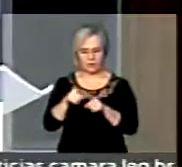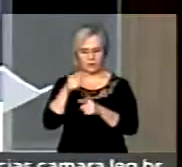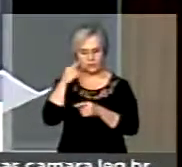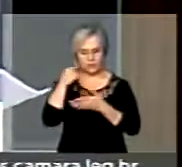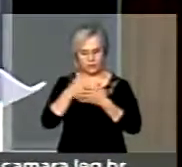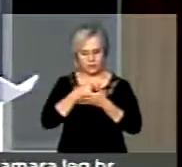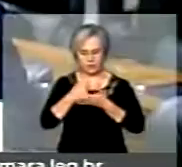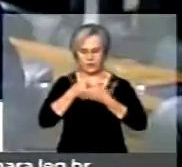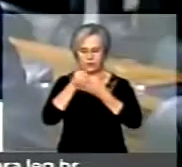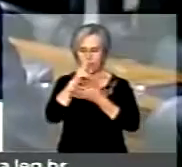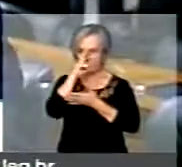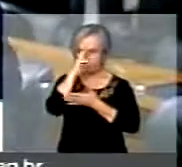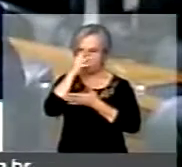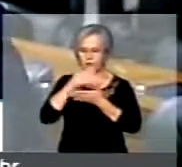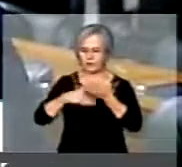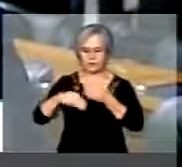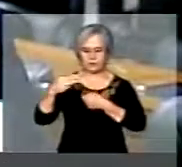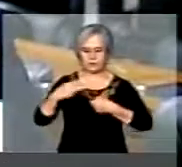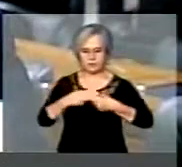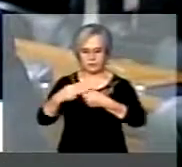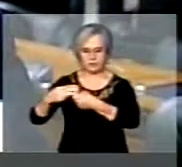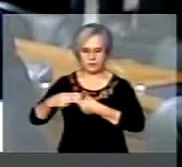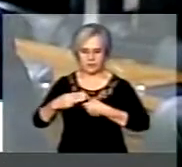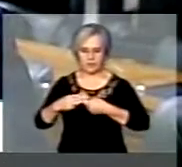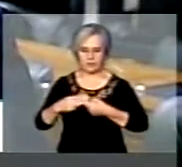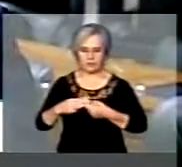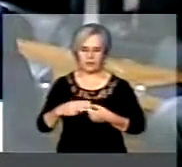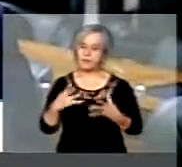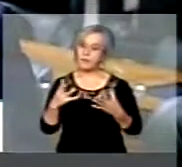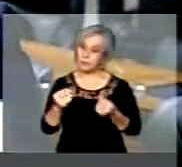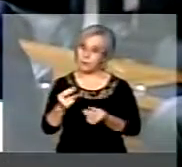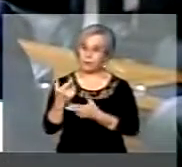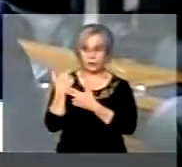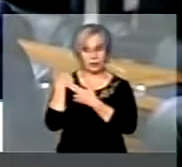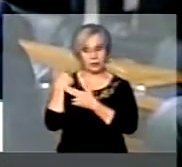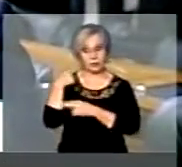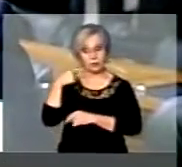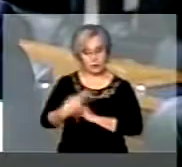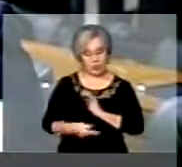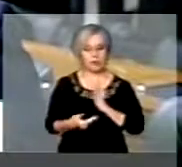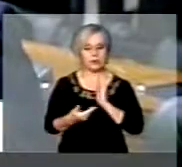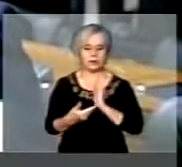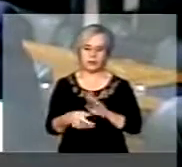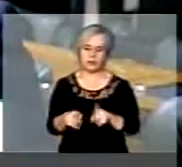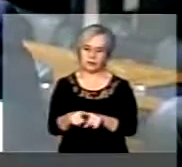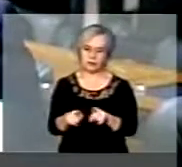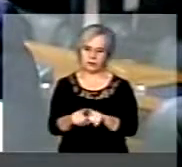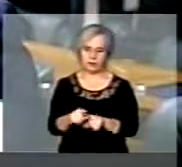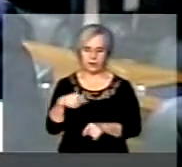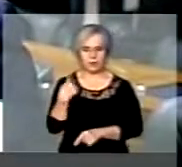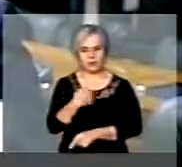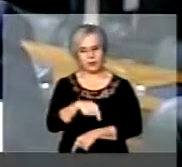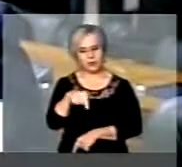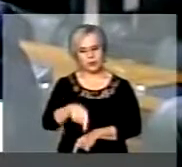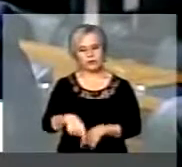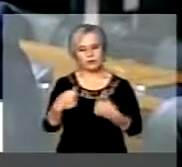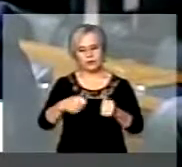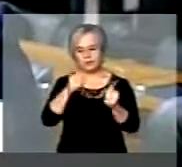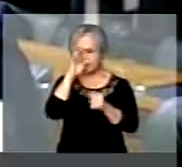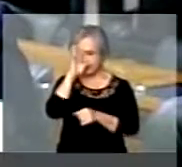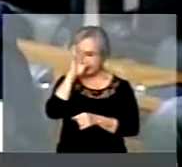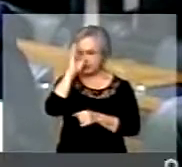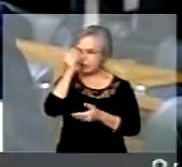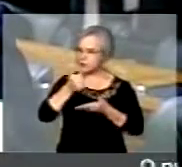por todo o Brasil. Como disse o nobre colega, é de uma responsabilidade dessa casa que nós possamos tomar ações que